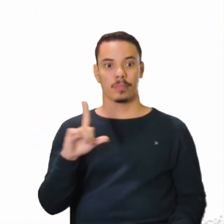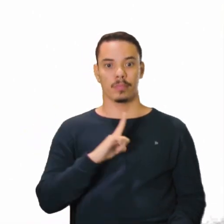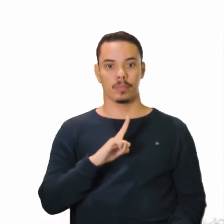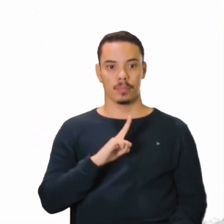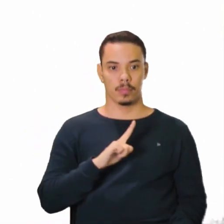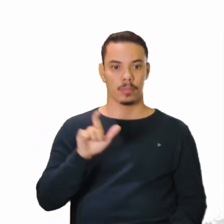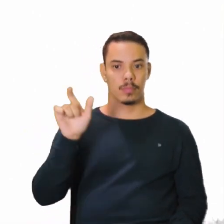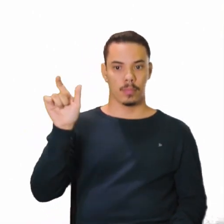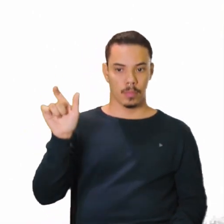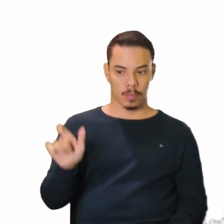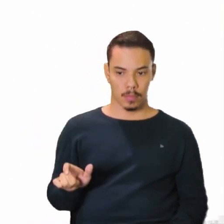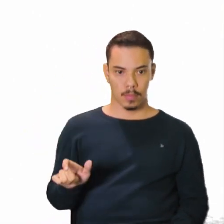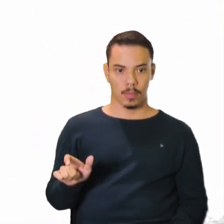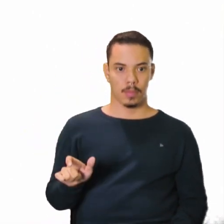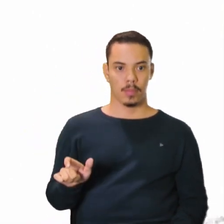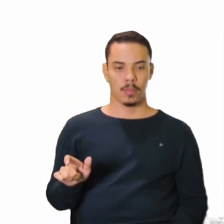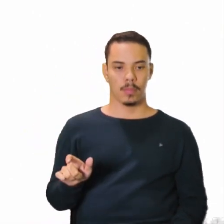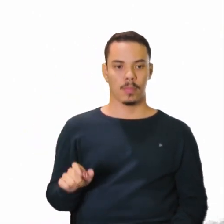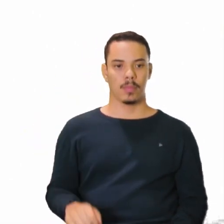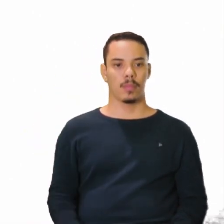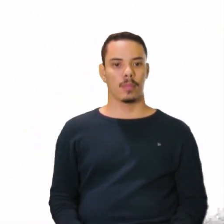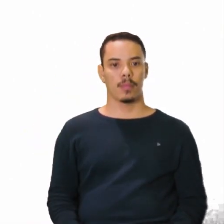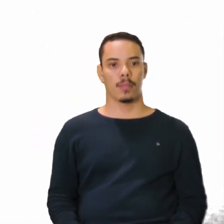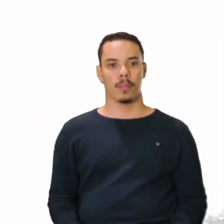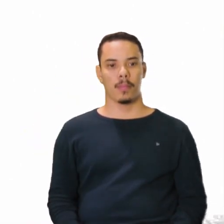sujeito, Madalena, né?